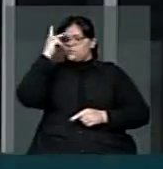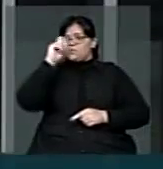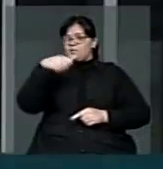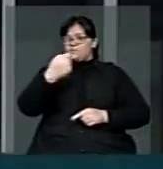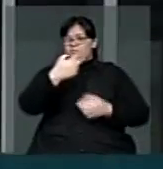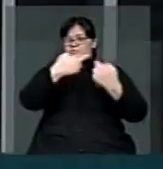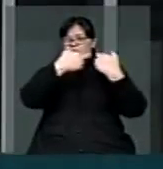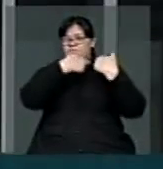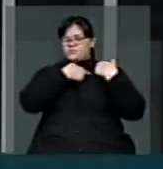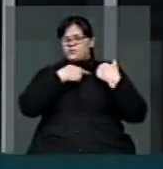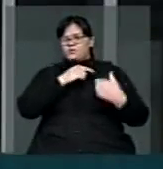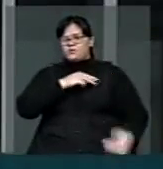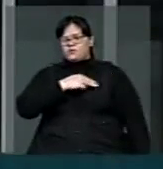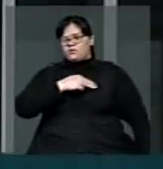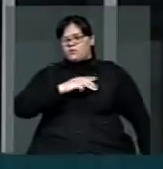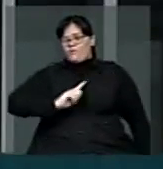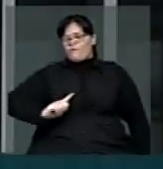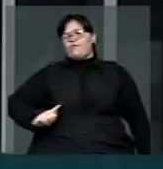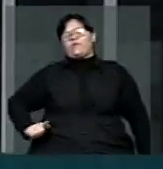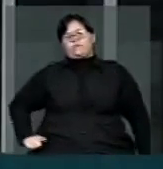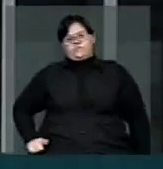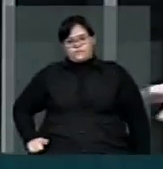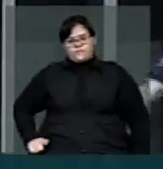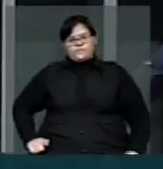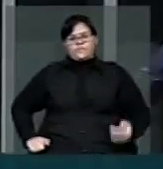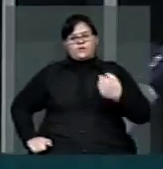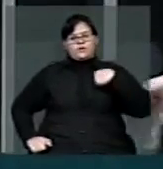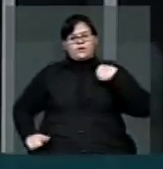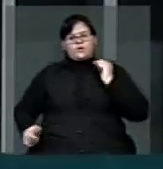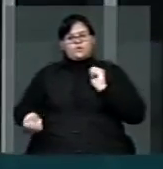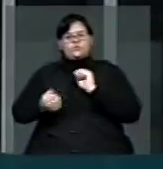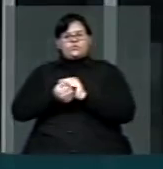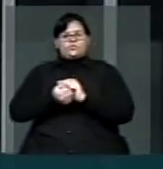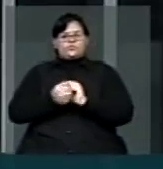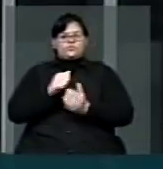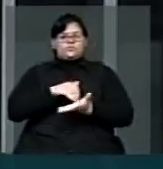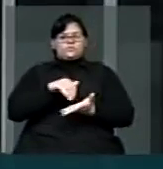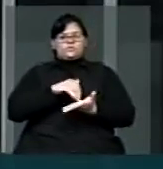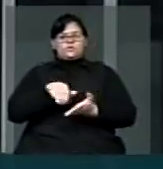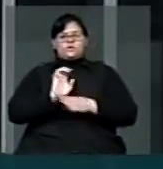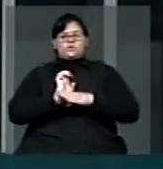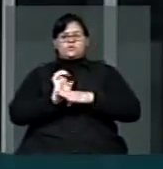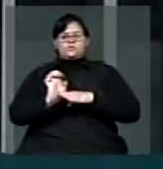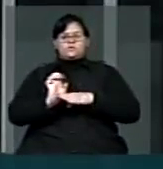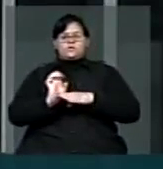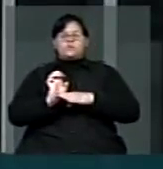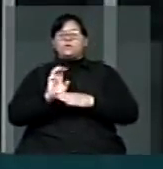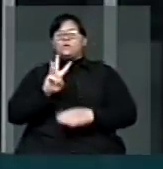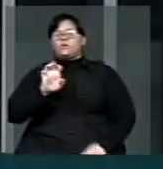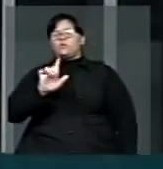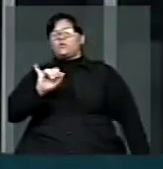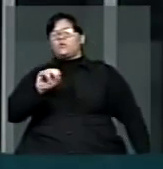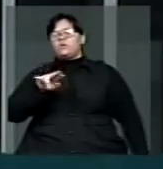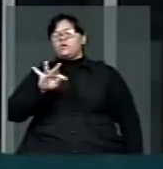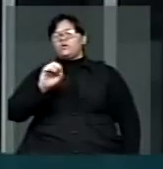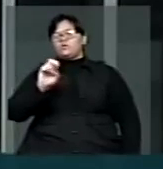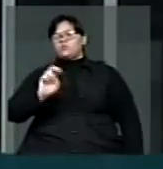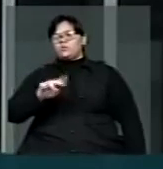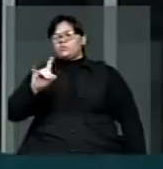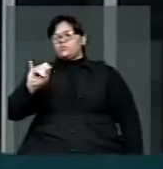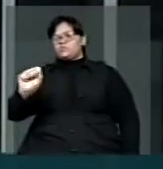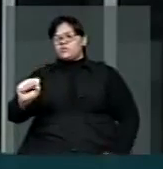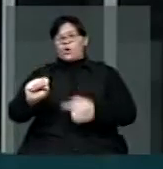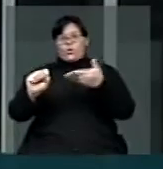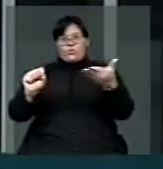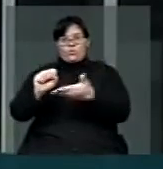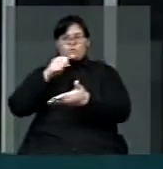PT, do qual tive a honra de fazer parte como secretário de Estado. O Wellington Dias, hoje senador, merece